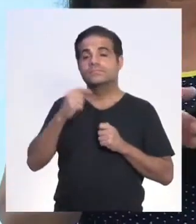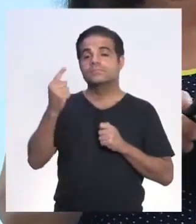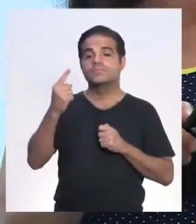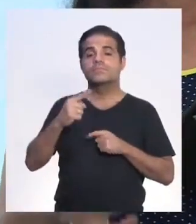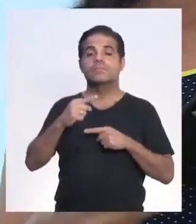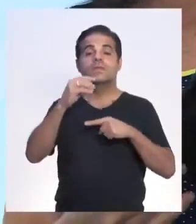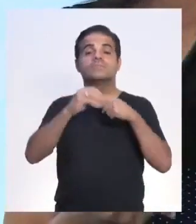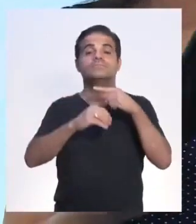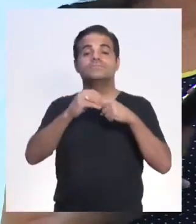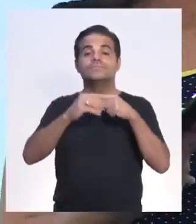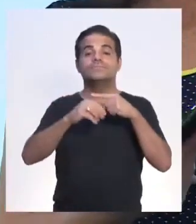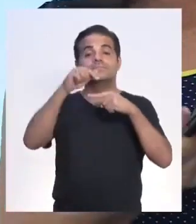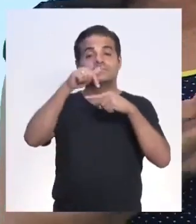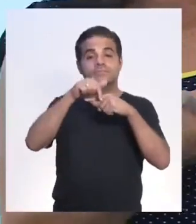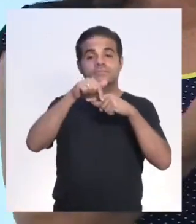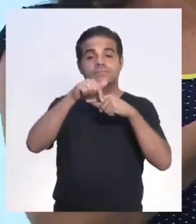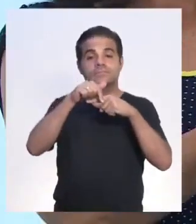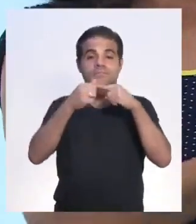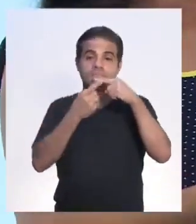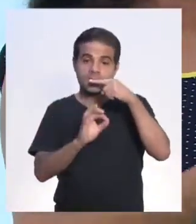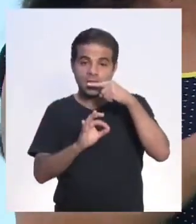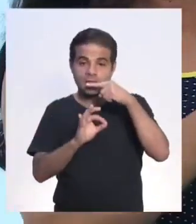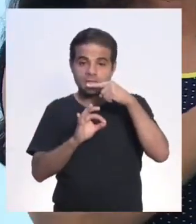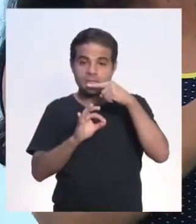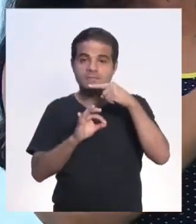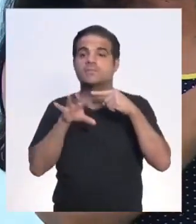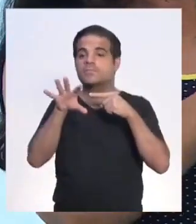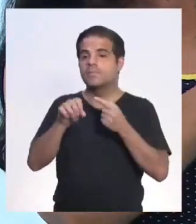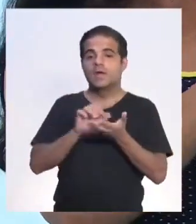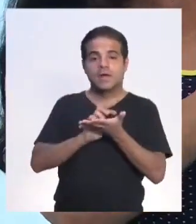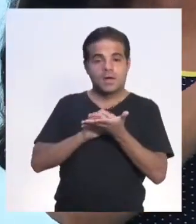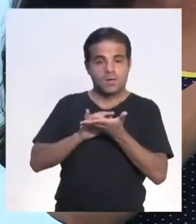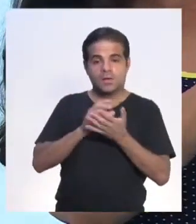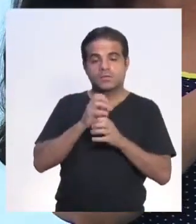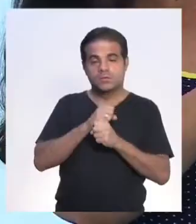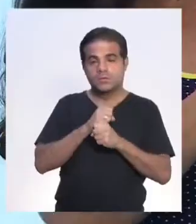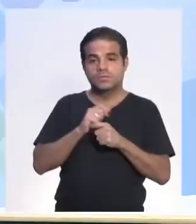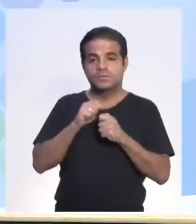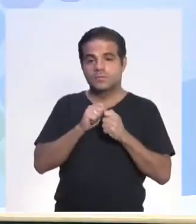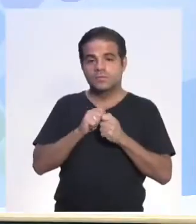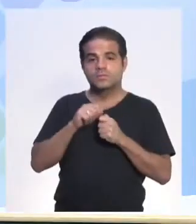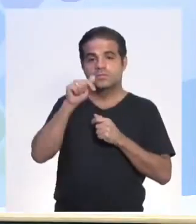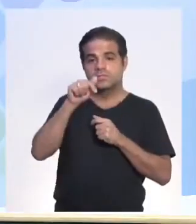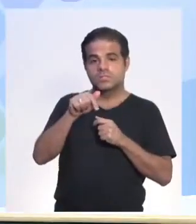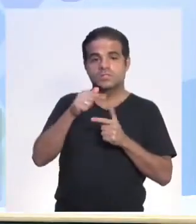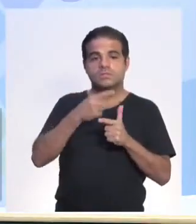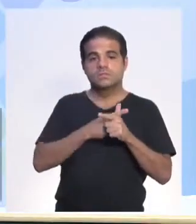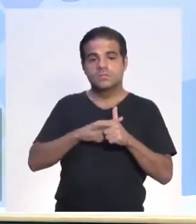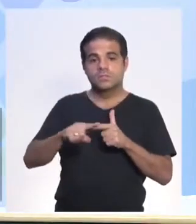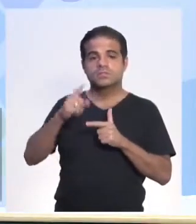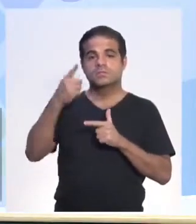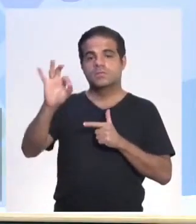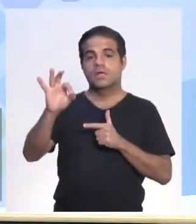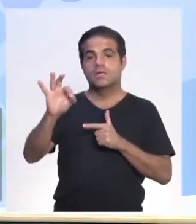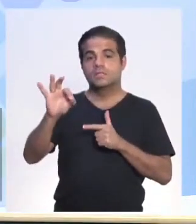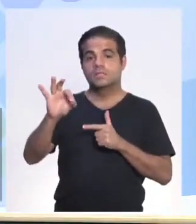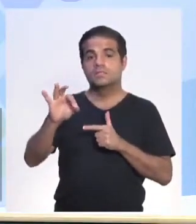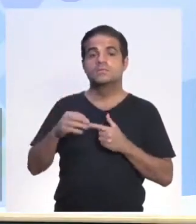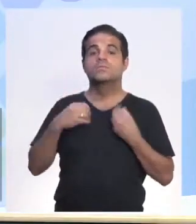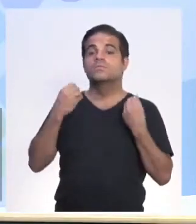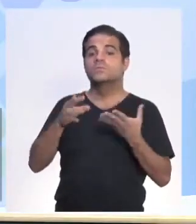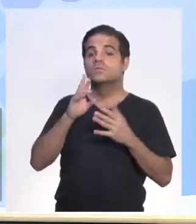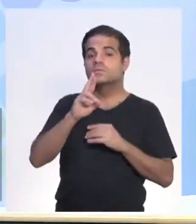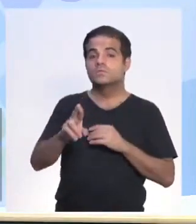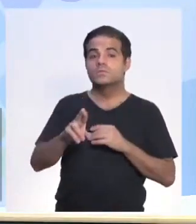fração. 7 décimos. Pega a calculadora e faço 7 dividido por 10.